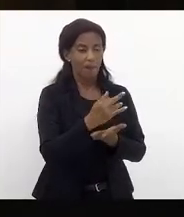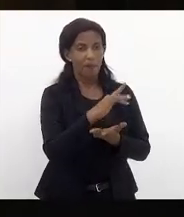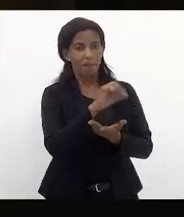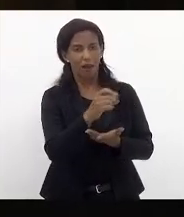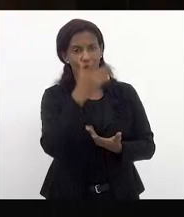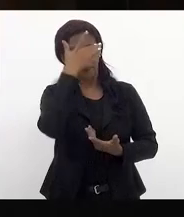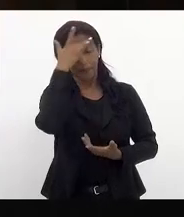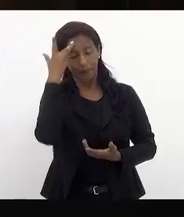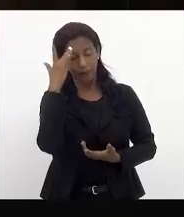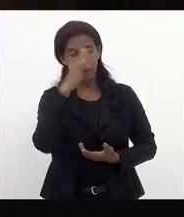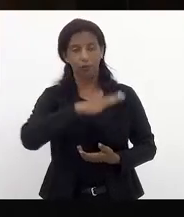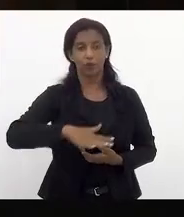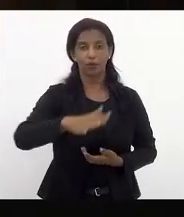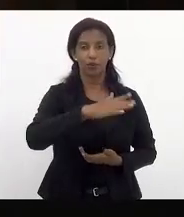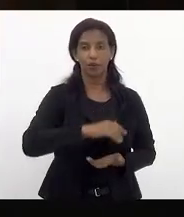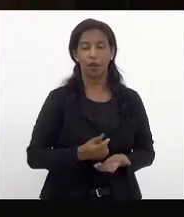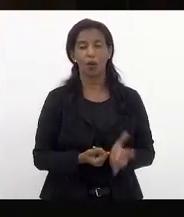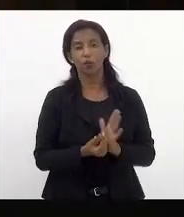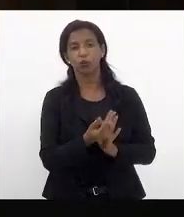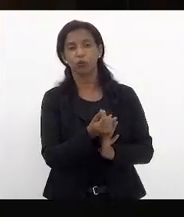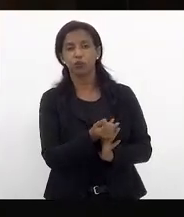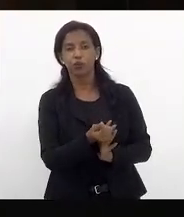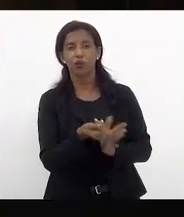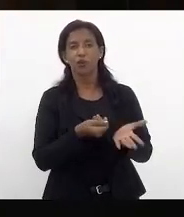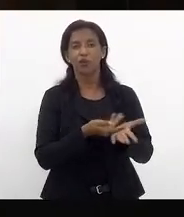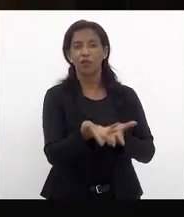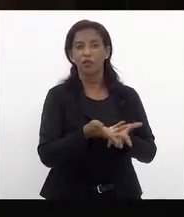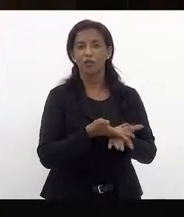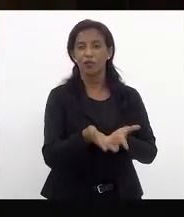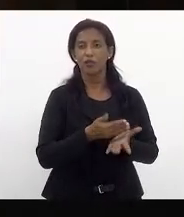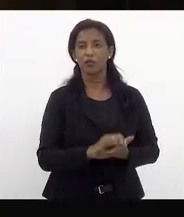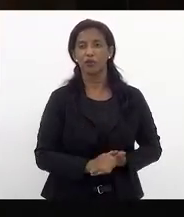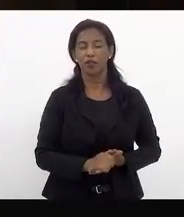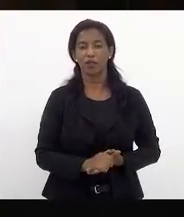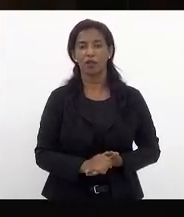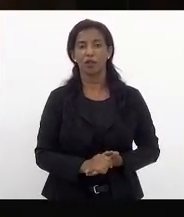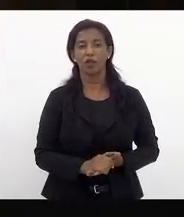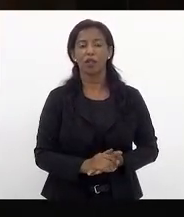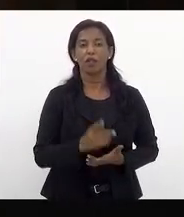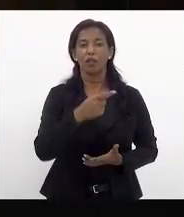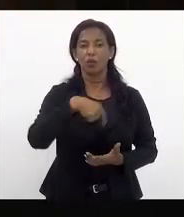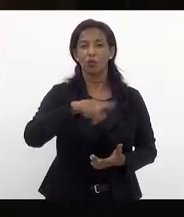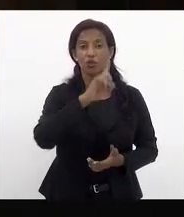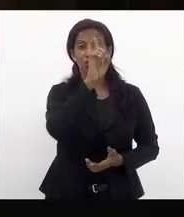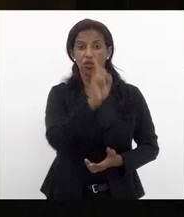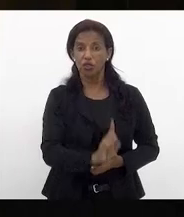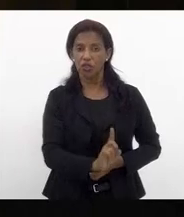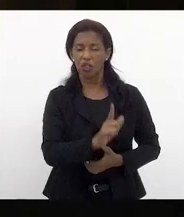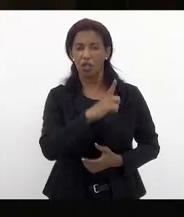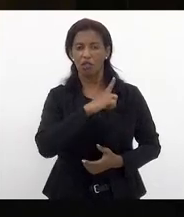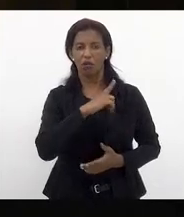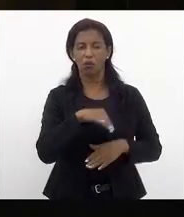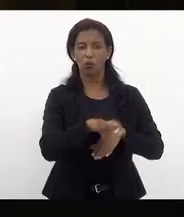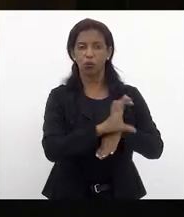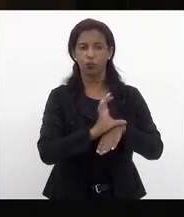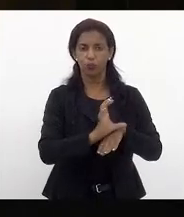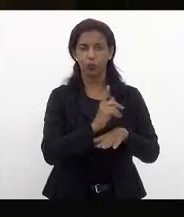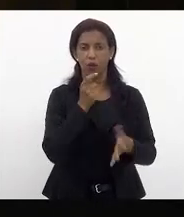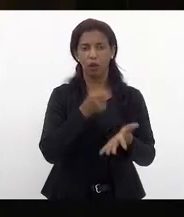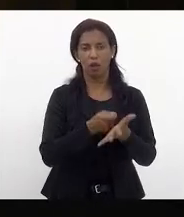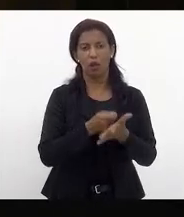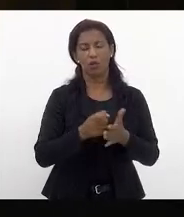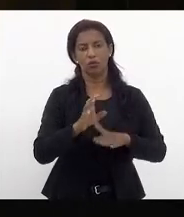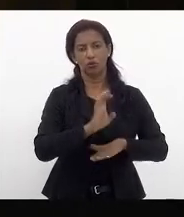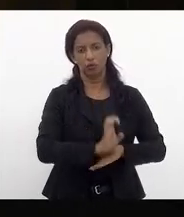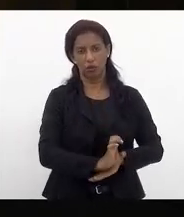com o pessoal, o gasto orçamentário, o investimento orçamentário nas pastas e nos direitos que constituem e garantem o